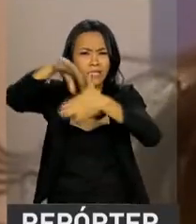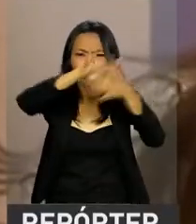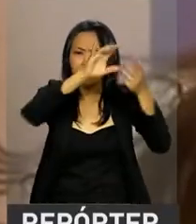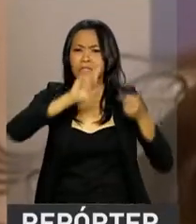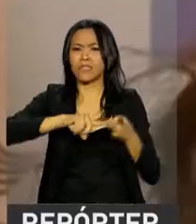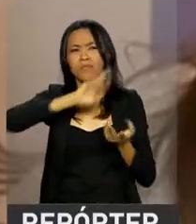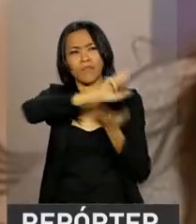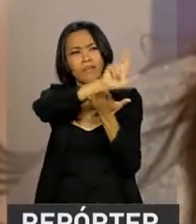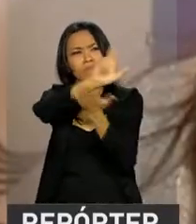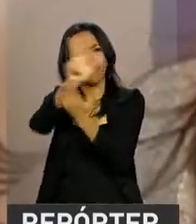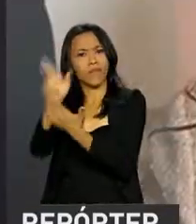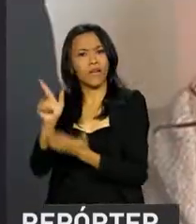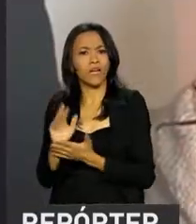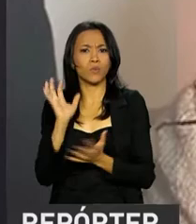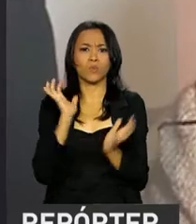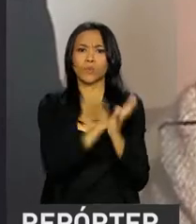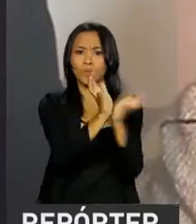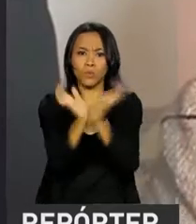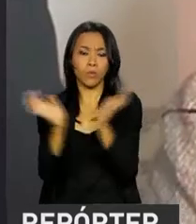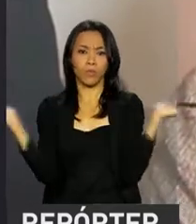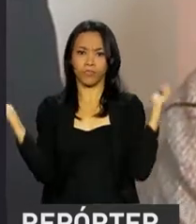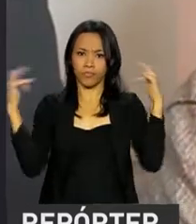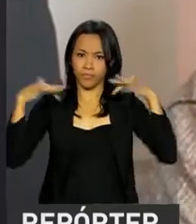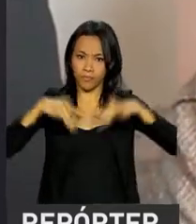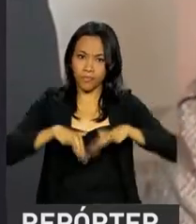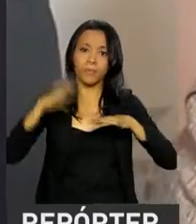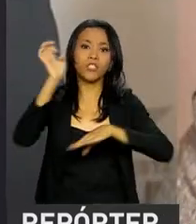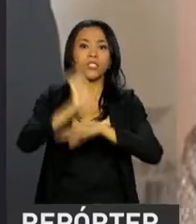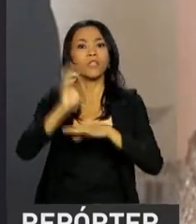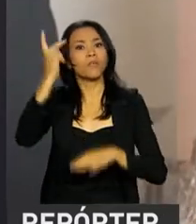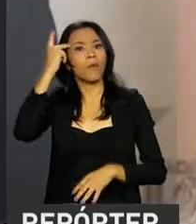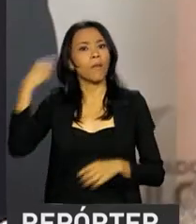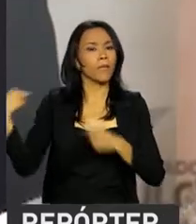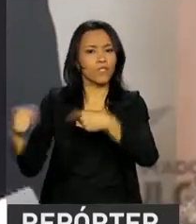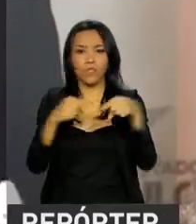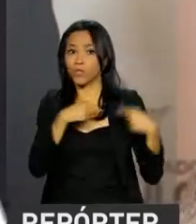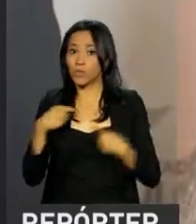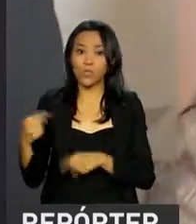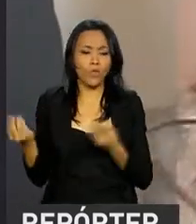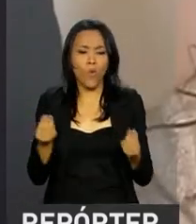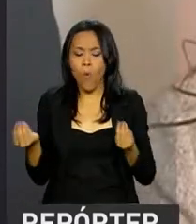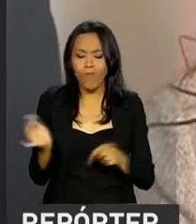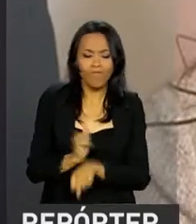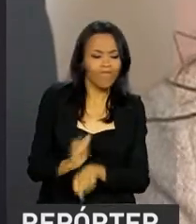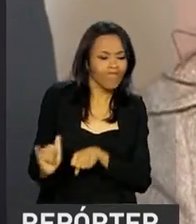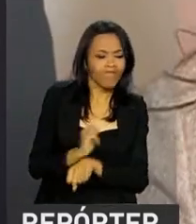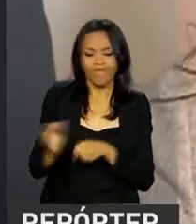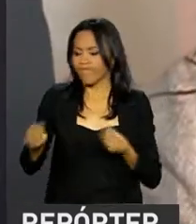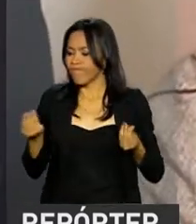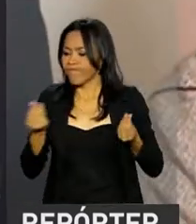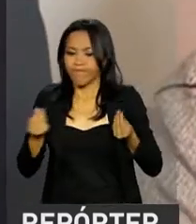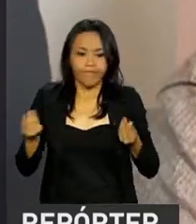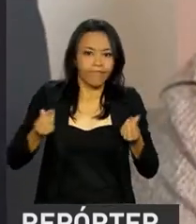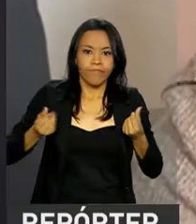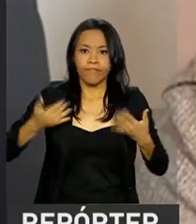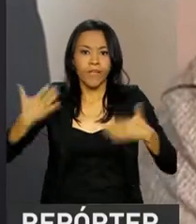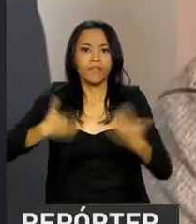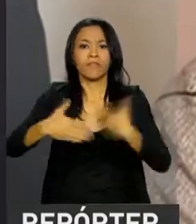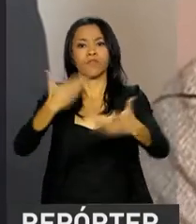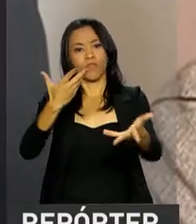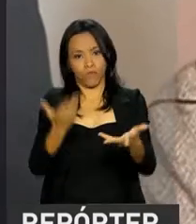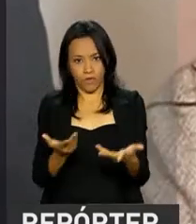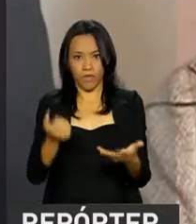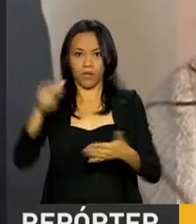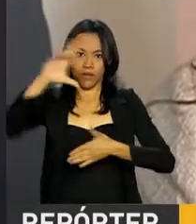civis encontraram em são paulo para debater a busca de novas formas de desenvolvimento econômico e social para esta região do planeta